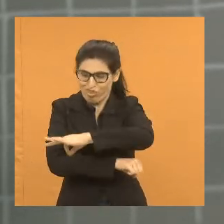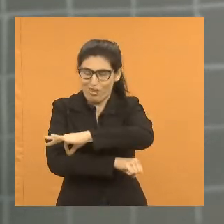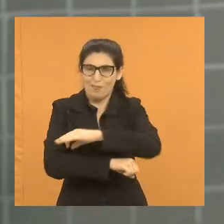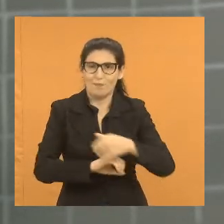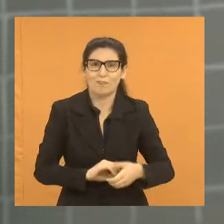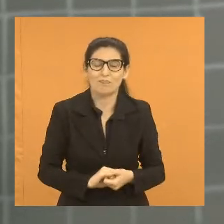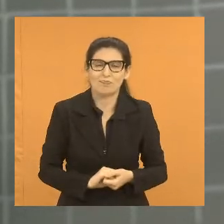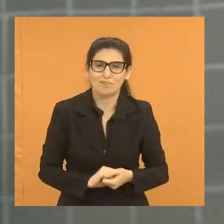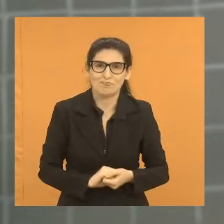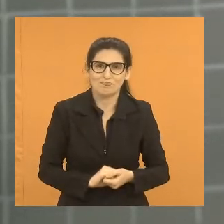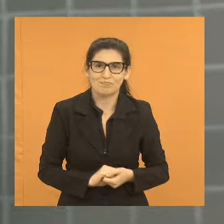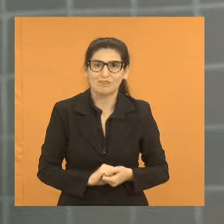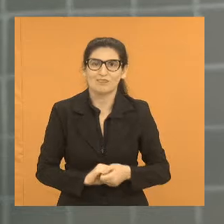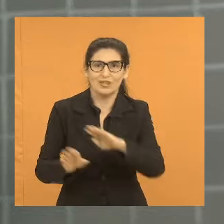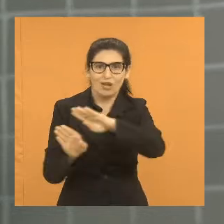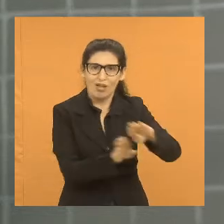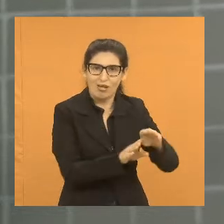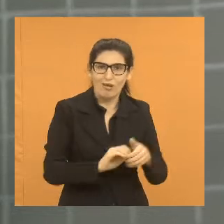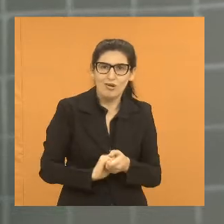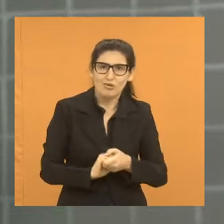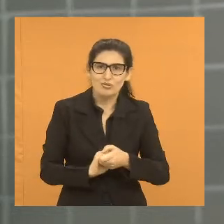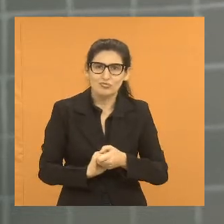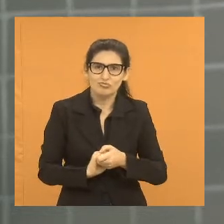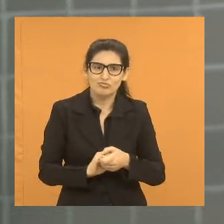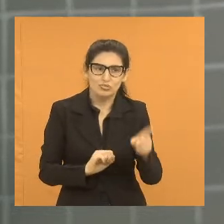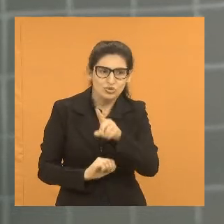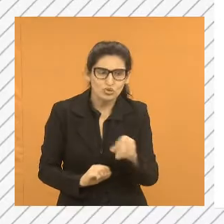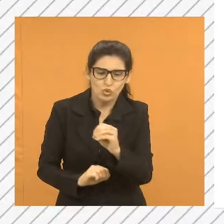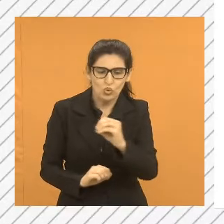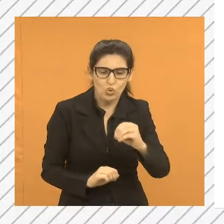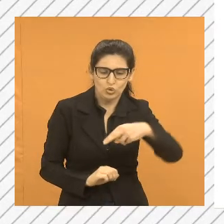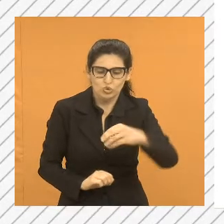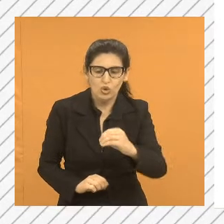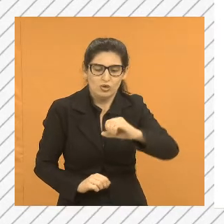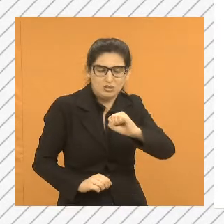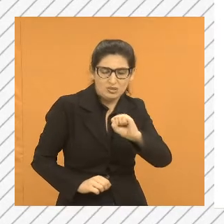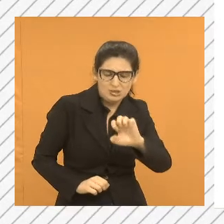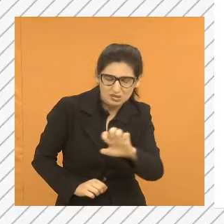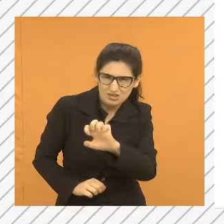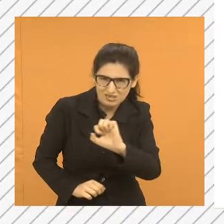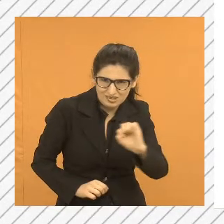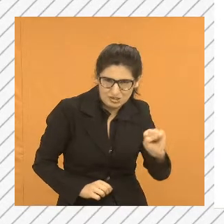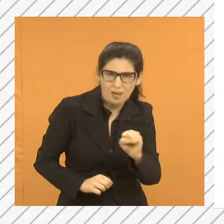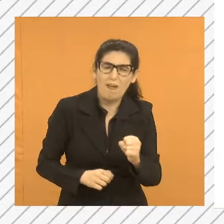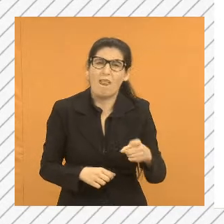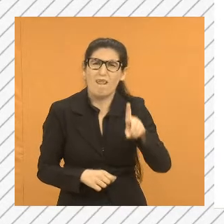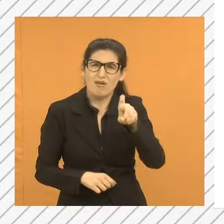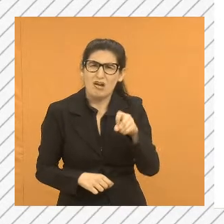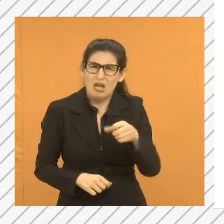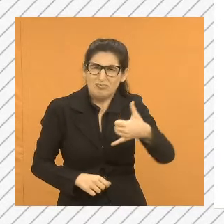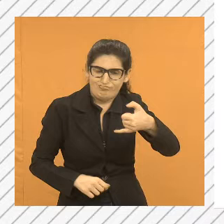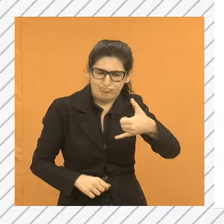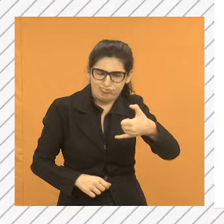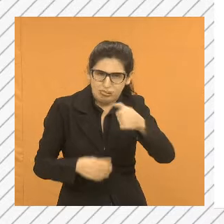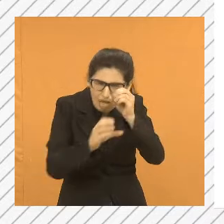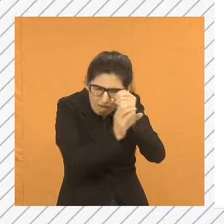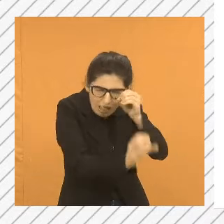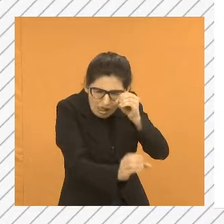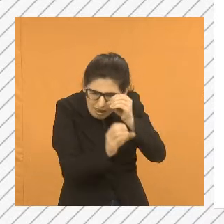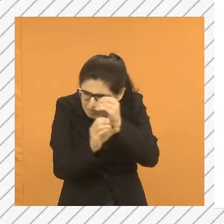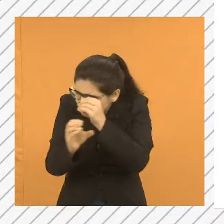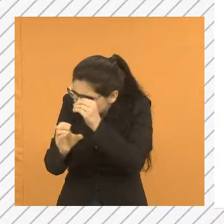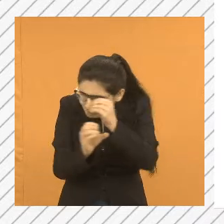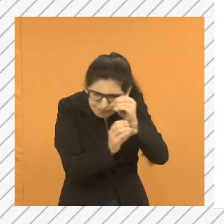Com relação às zoonoses, nós tivemos um aumento nas amostras recolhidas e encaminhadas